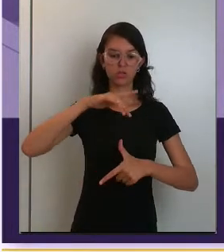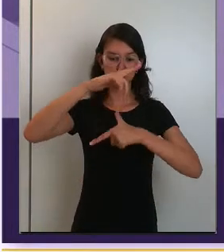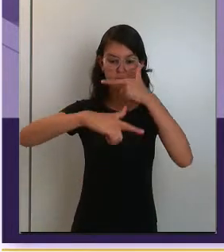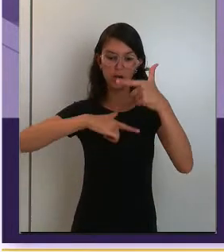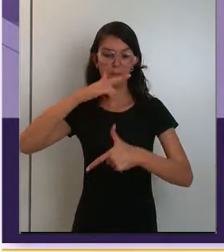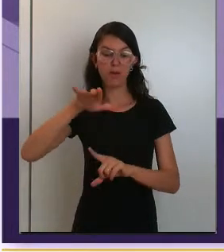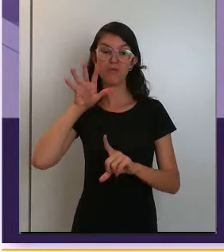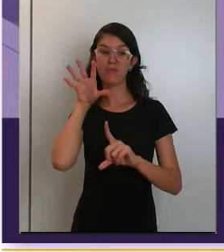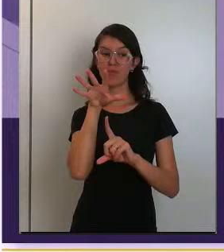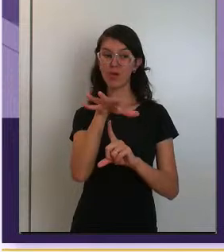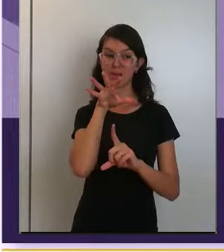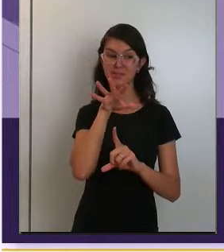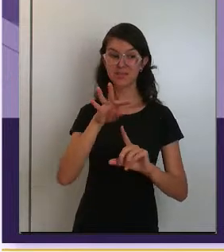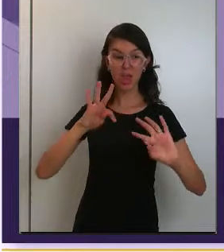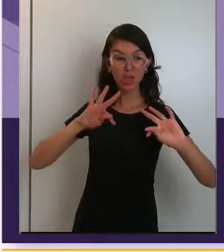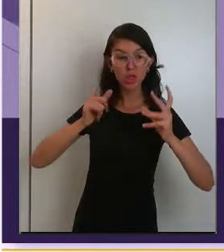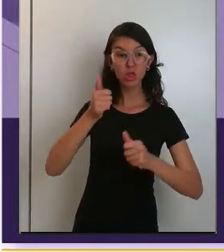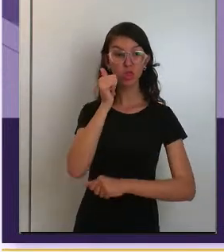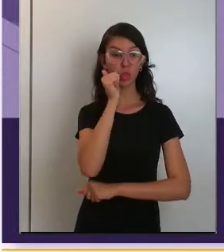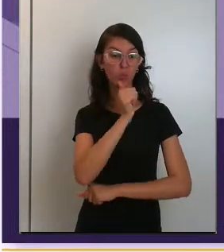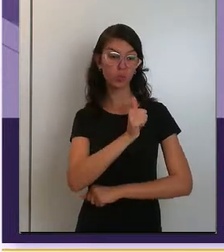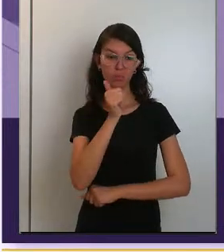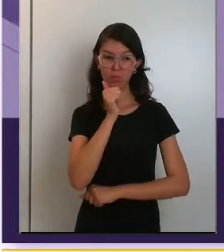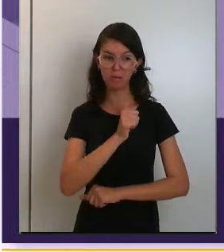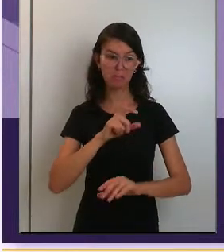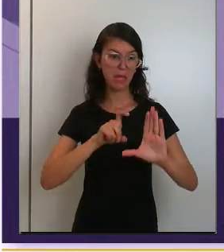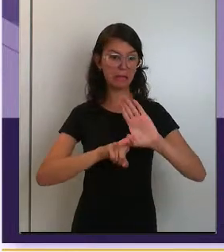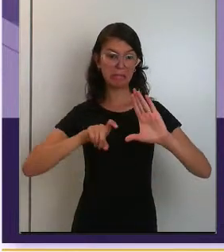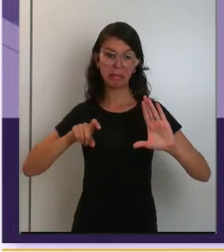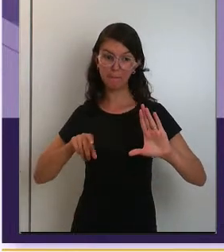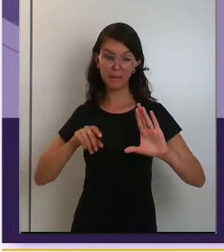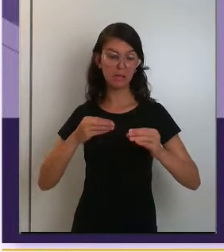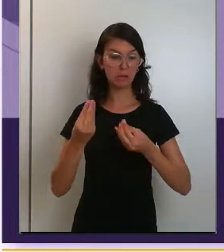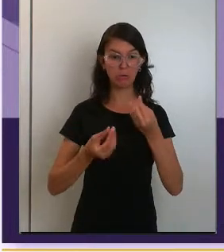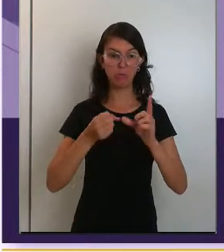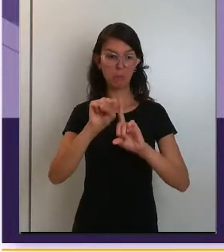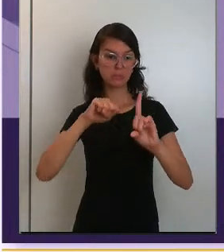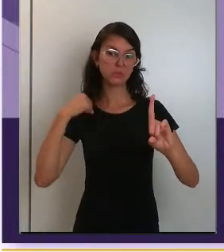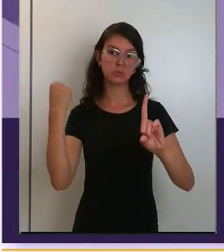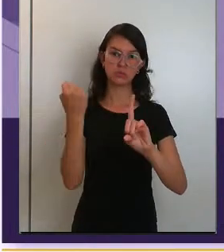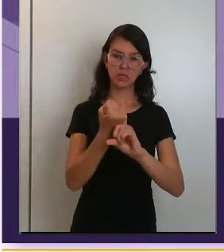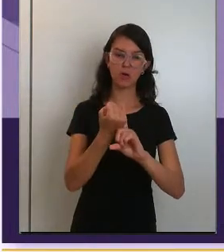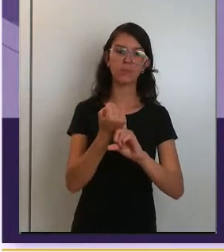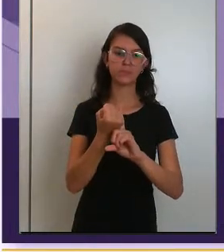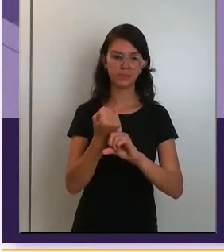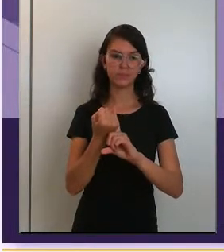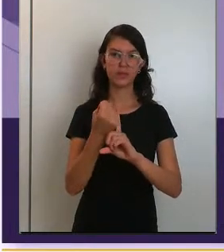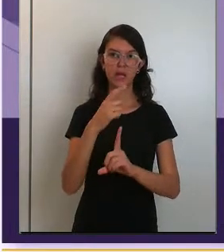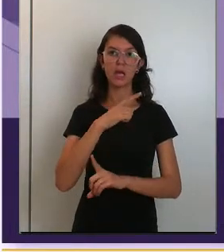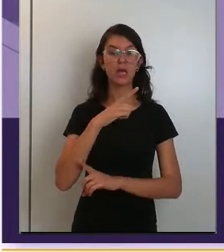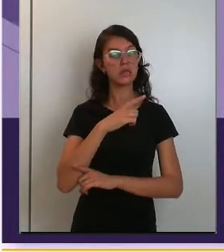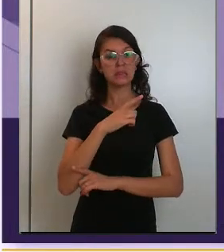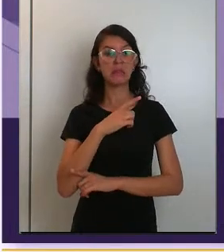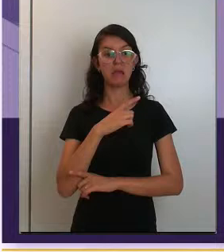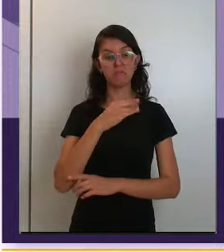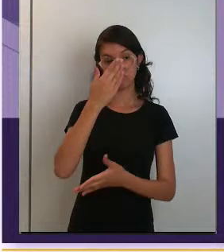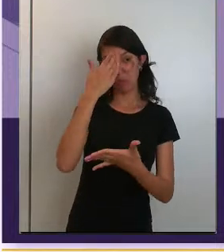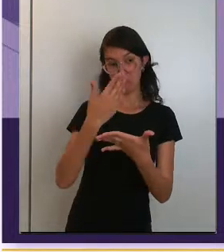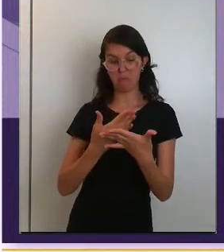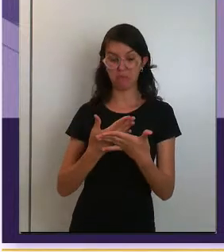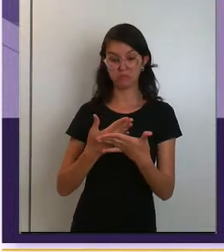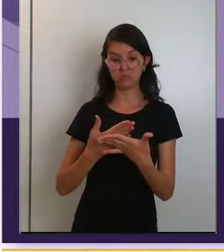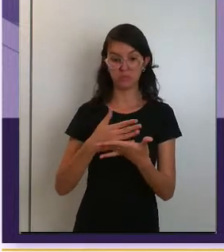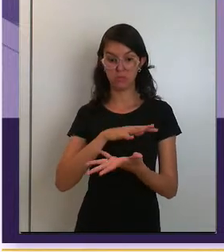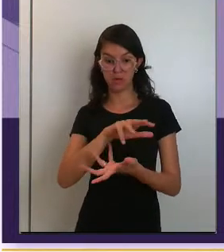afeta todas as mulheres indistintamente, independentemente da situação social. Por quê? Existe um senso comum de que as mulheres têm